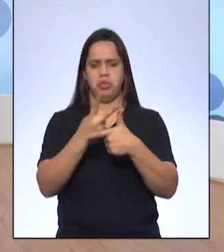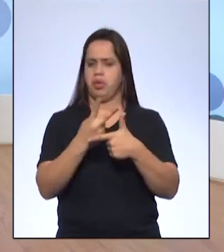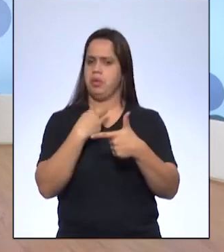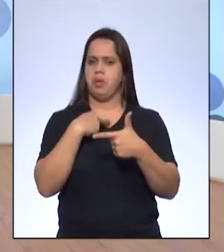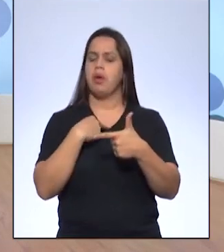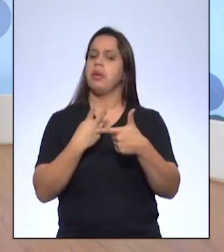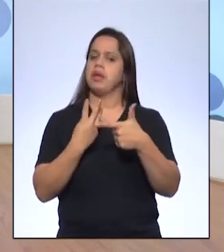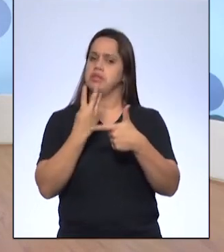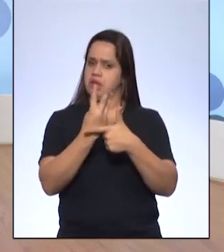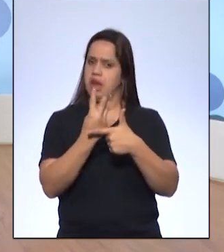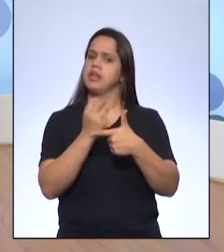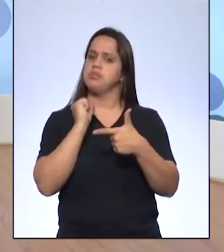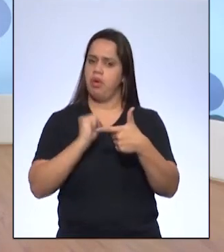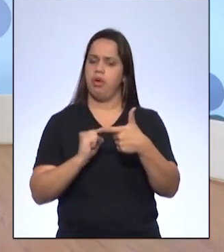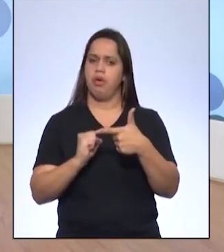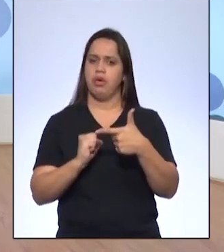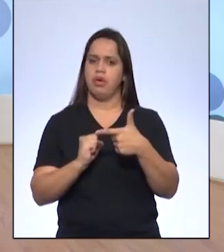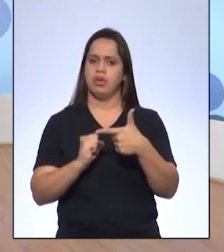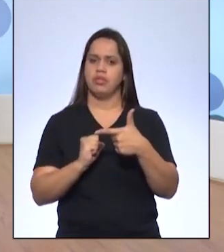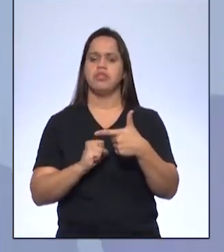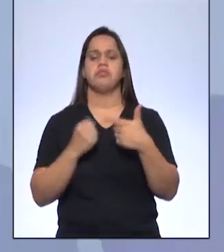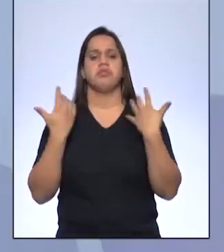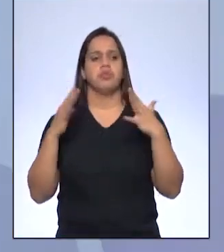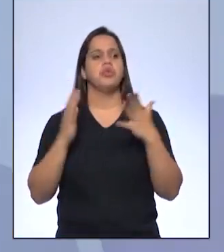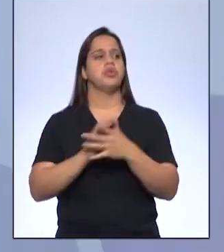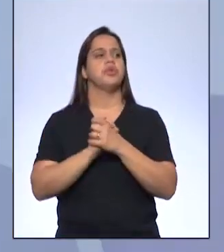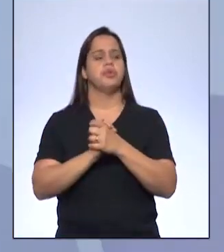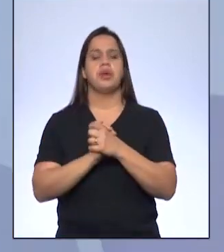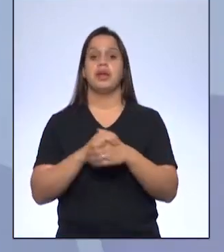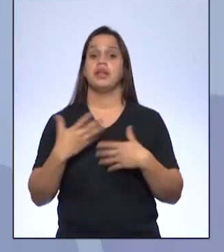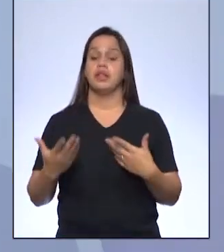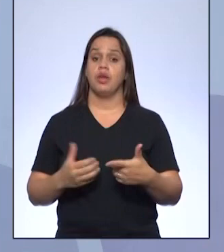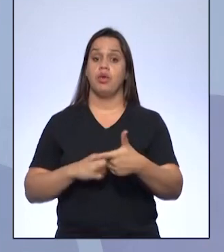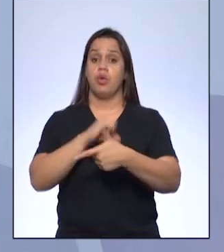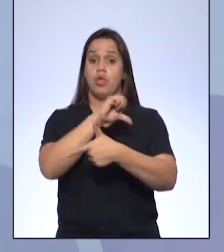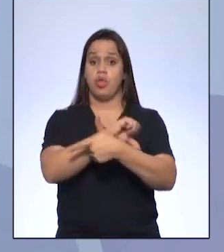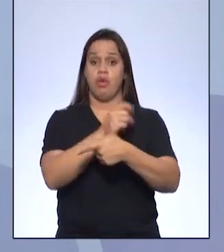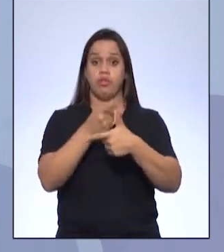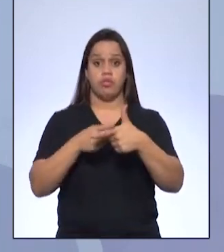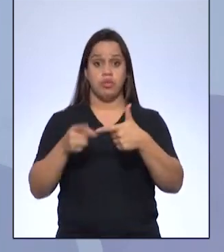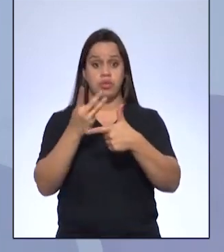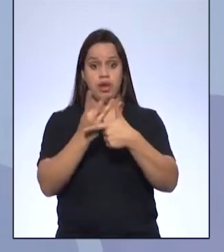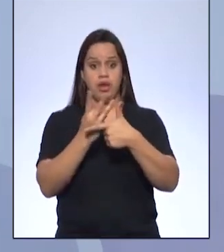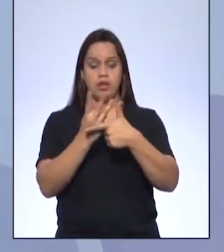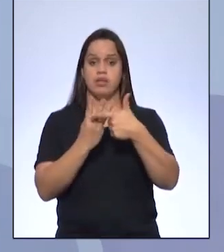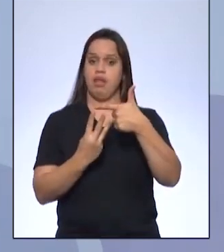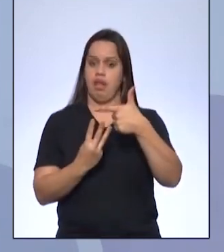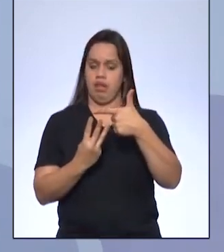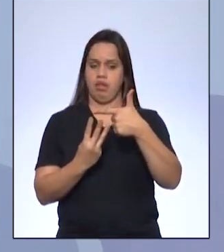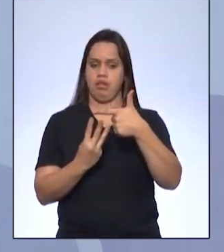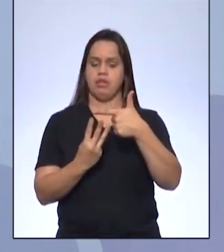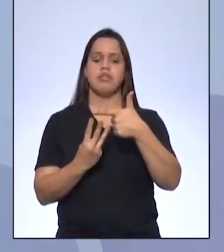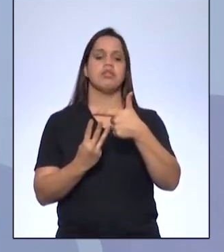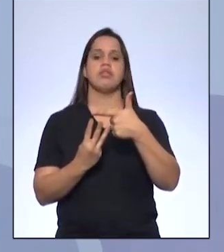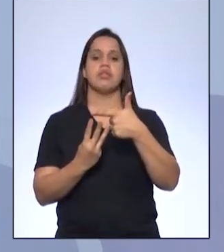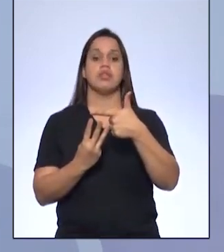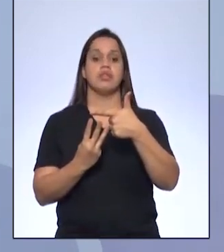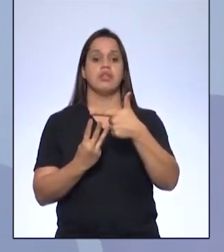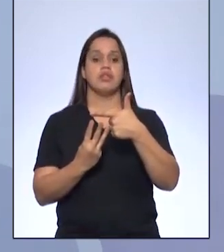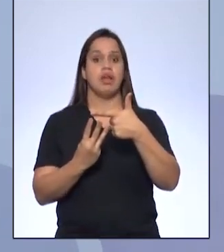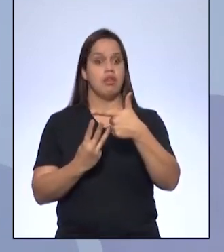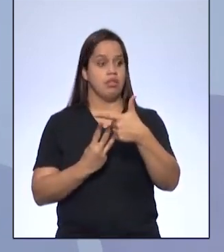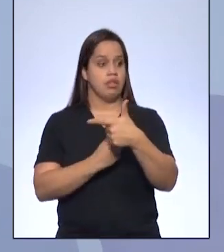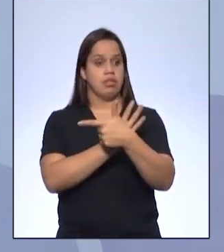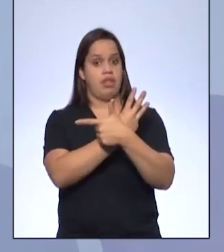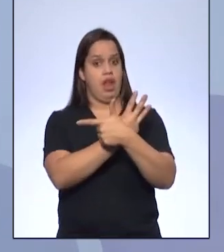Pelo 3. Muito bem. 9 dividido por 3, 3. E agora,